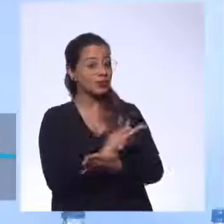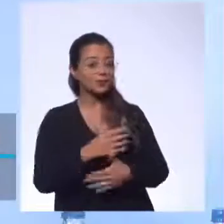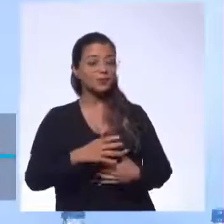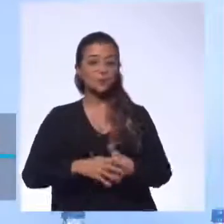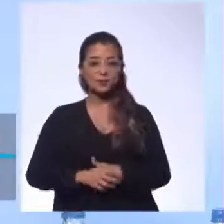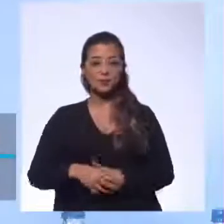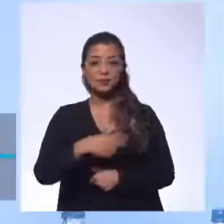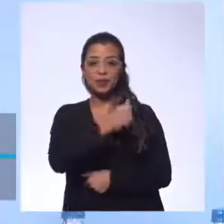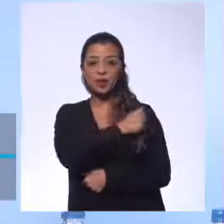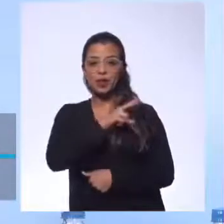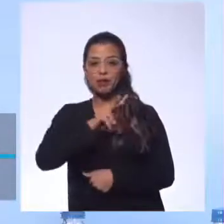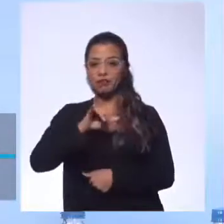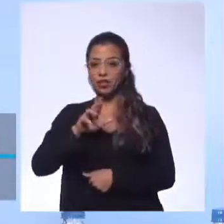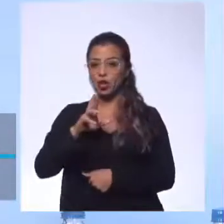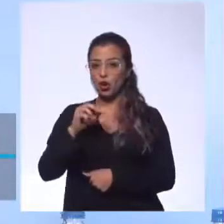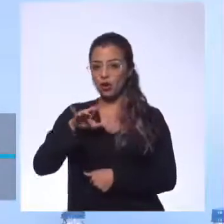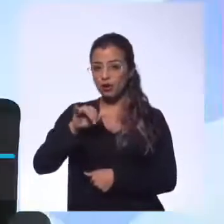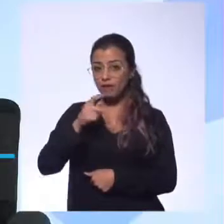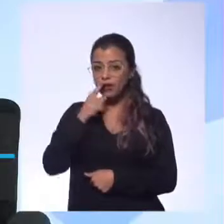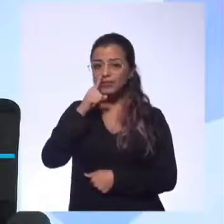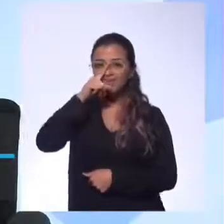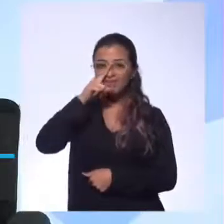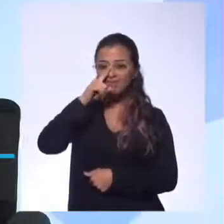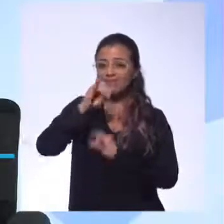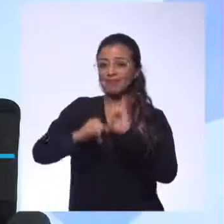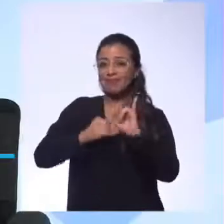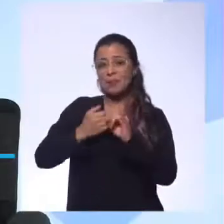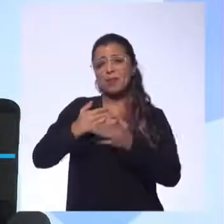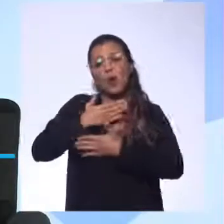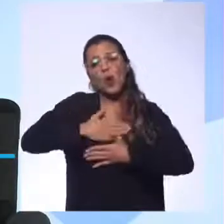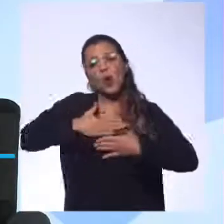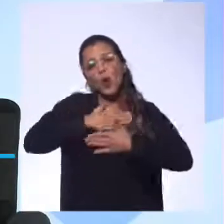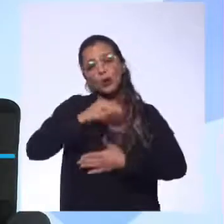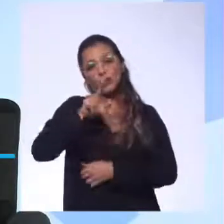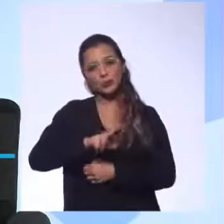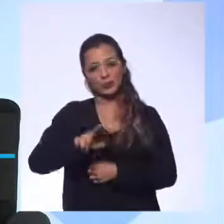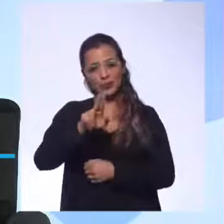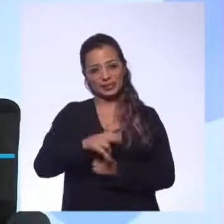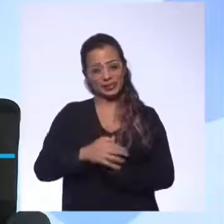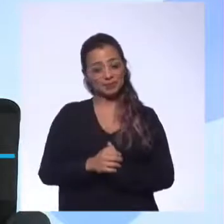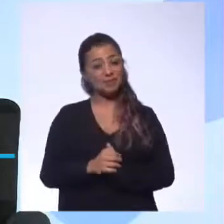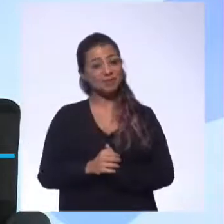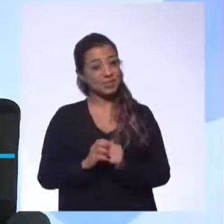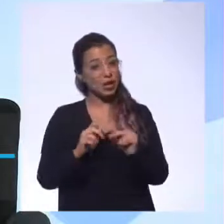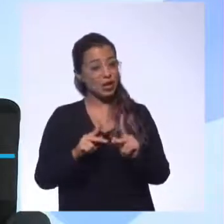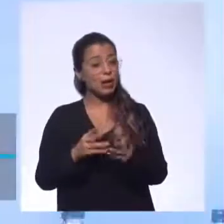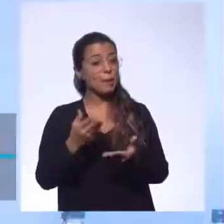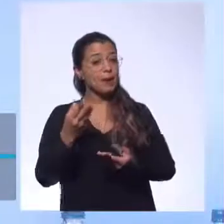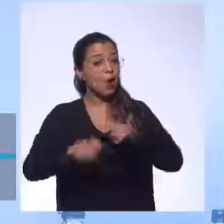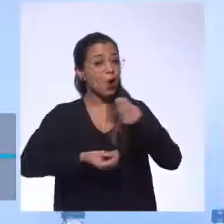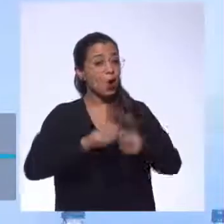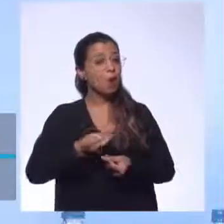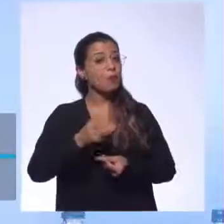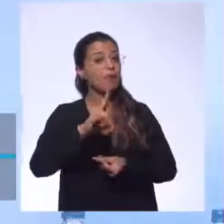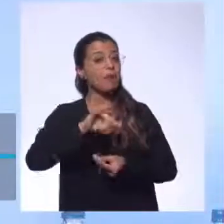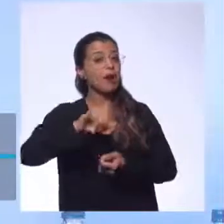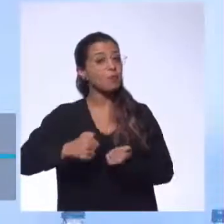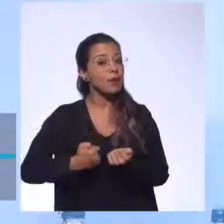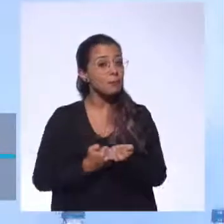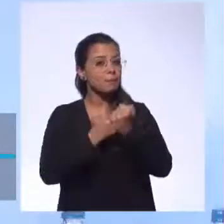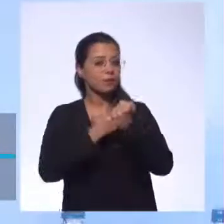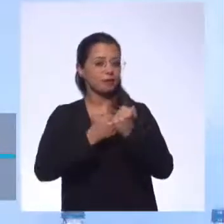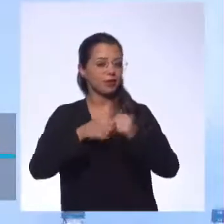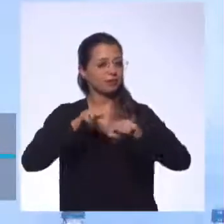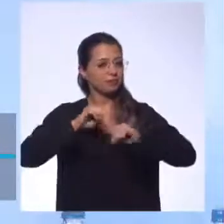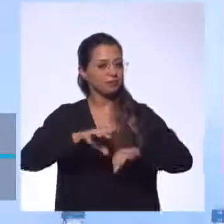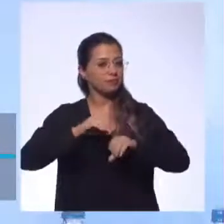Vitória diz o defende. seguinte: eu sei dos riscos da internet, mas gosto de usar. É a questão mas como pode ajudar pegou. para a formação educacional?